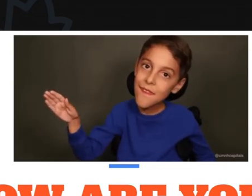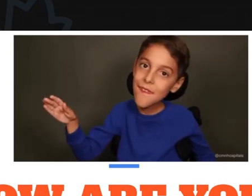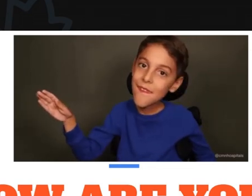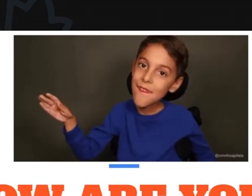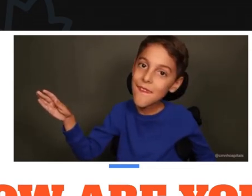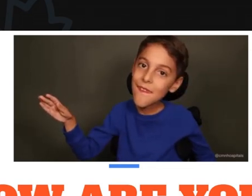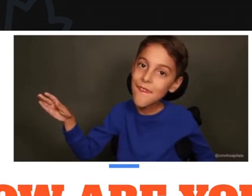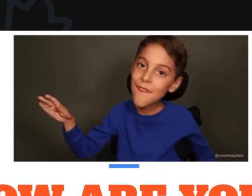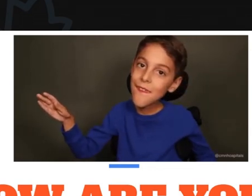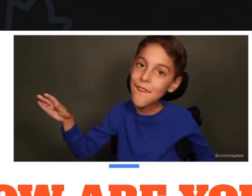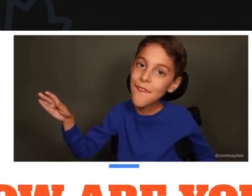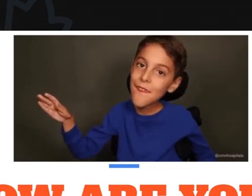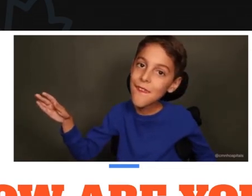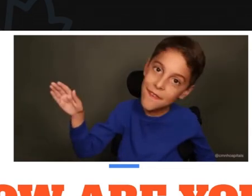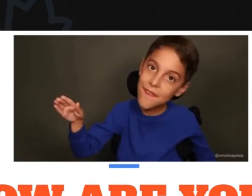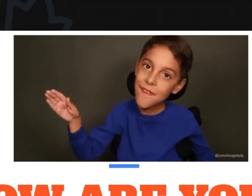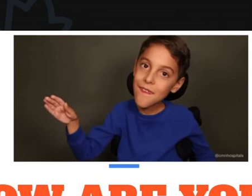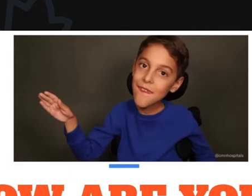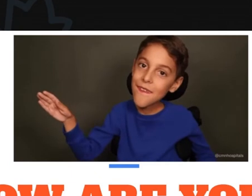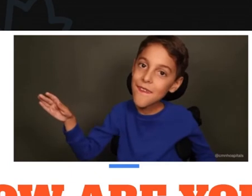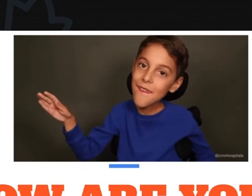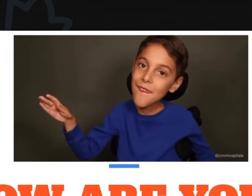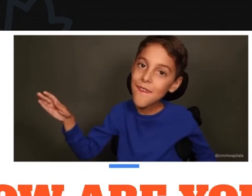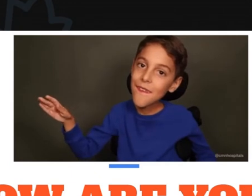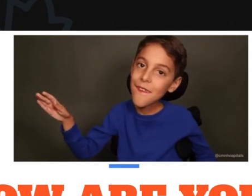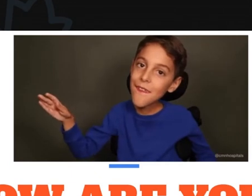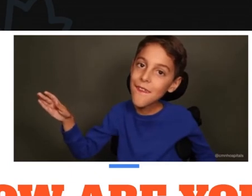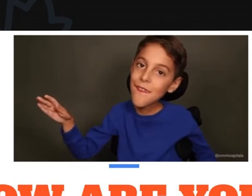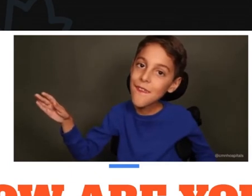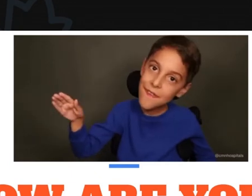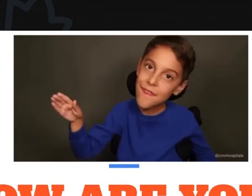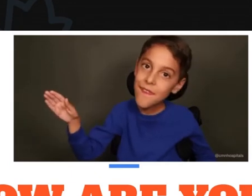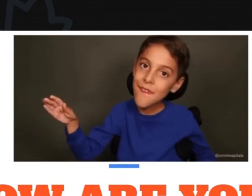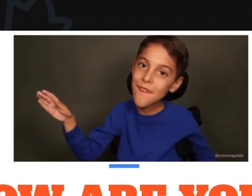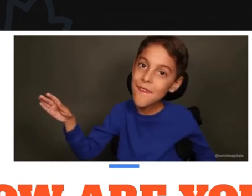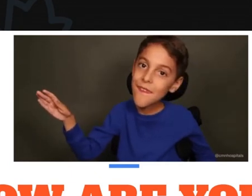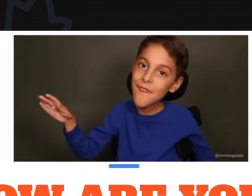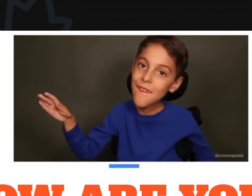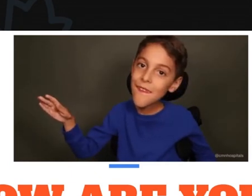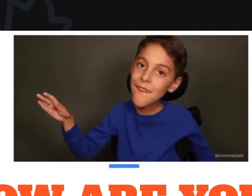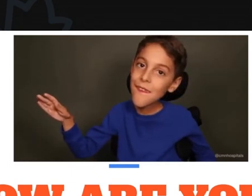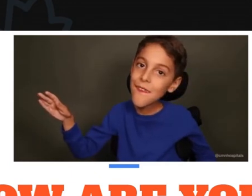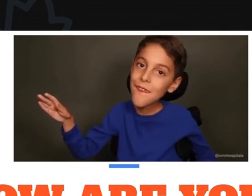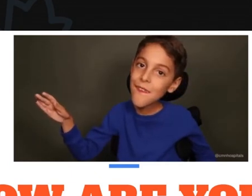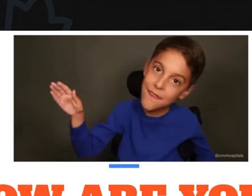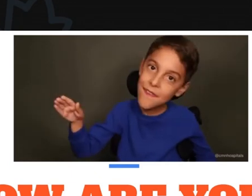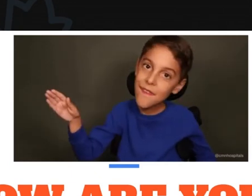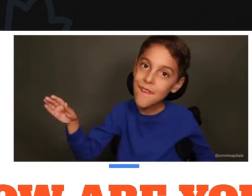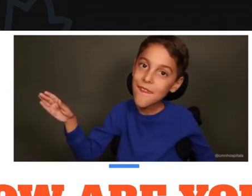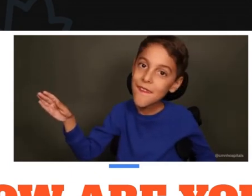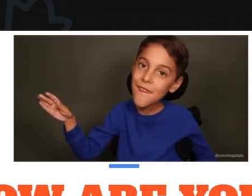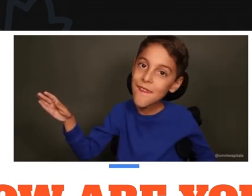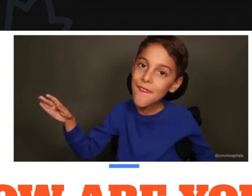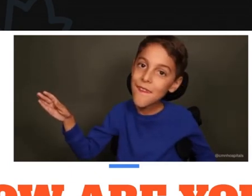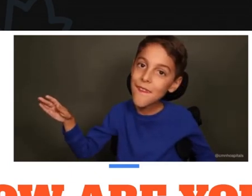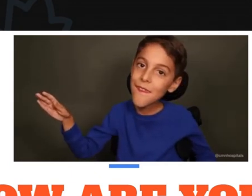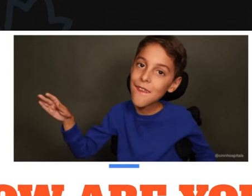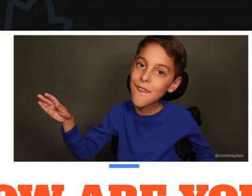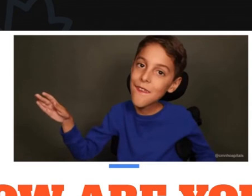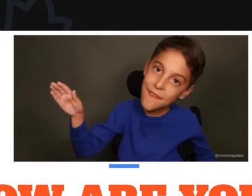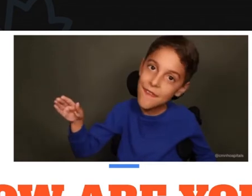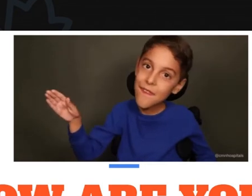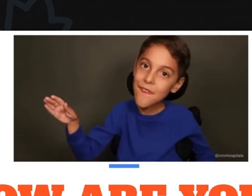Aí você pode falar, I'm happy, eu estou feliz. Ou então, I'm wonderful,